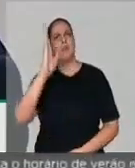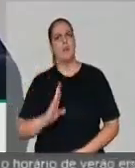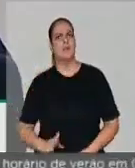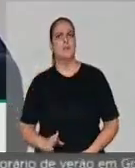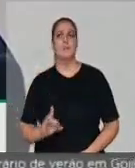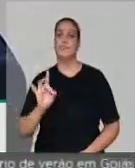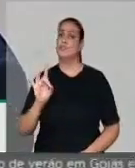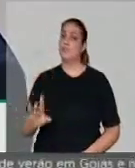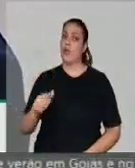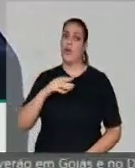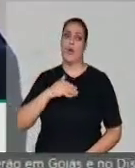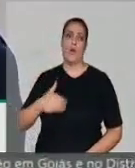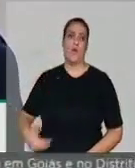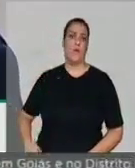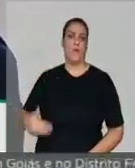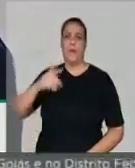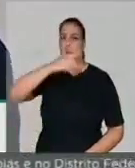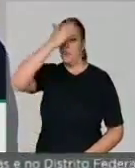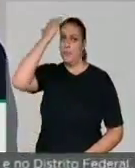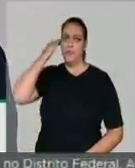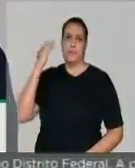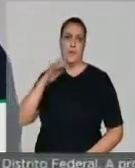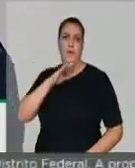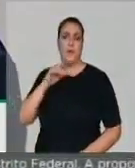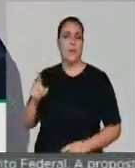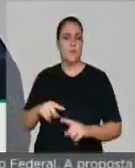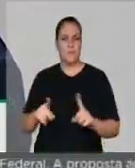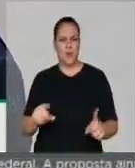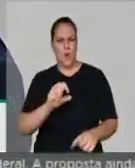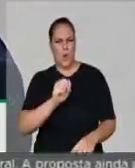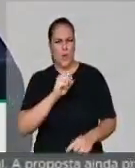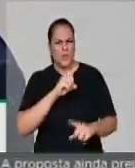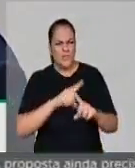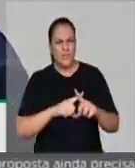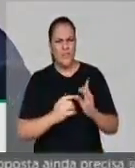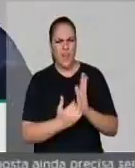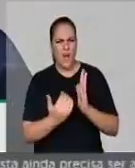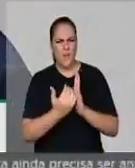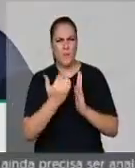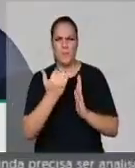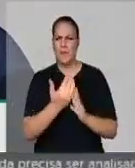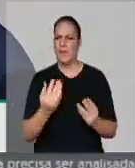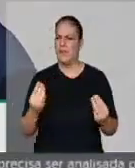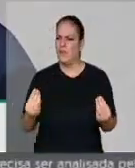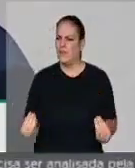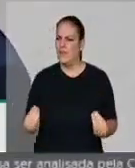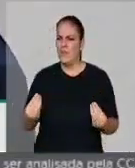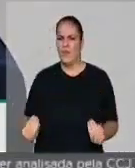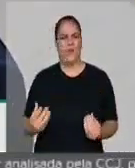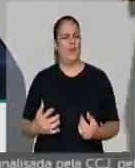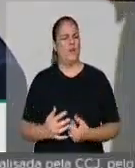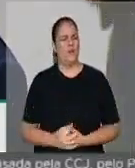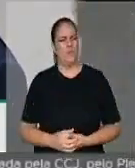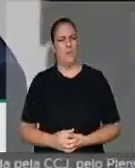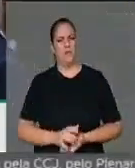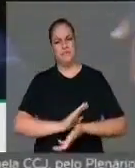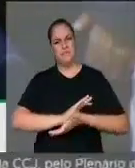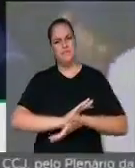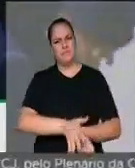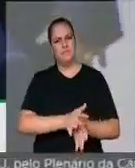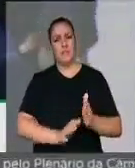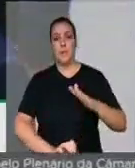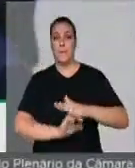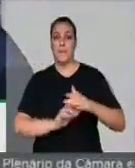governo Temer, para o gás de cozinha ter 8 aumentos consecutivos. Estão quebrando os pequenos fornecedores,